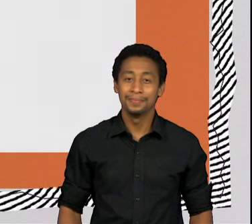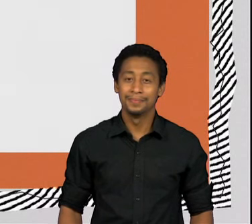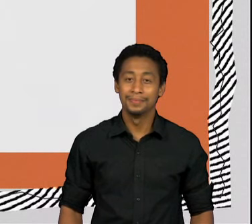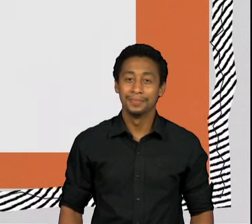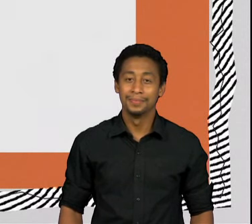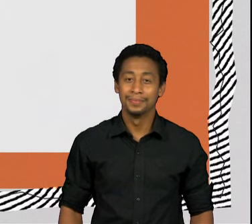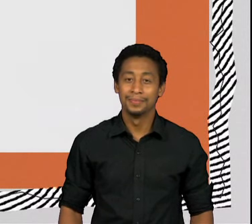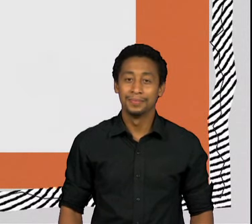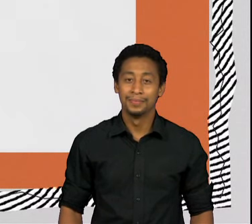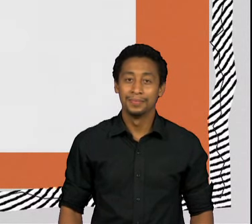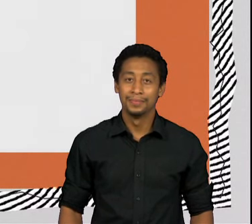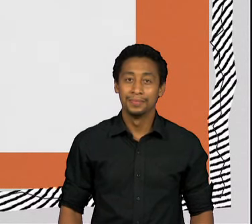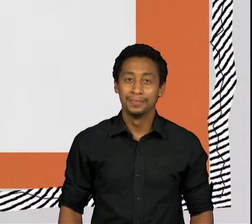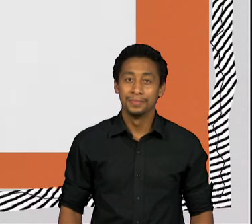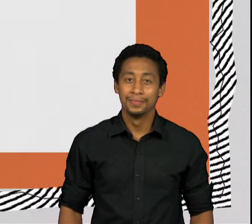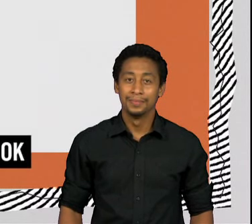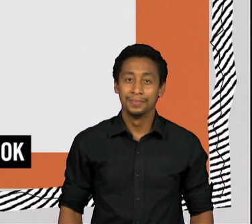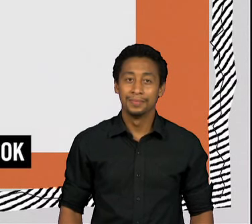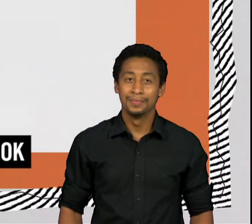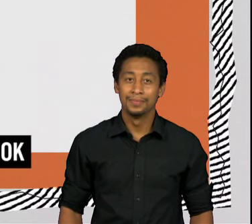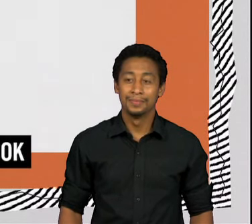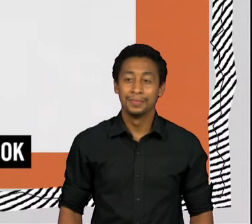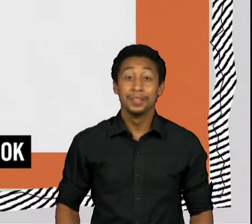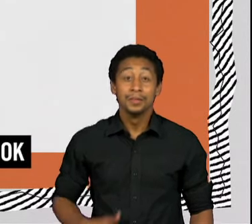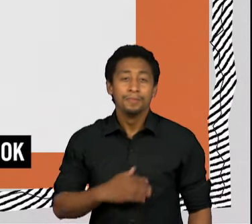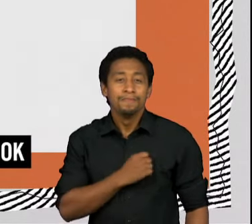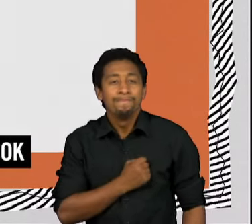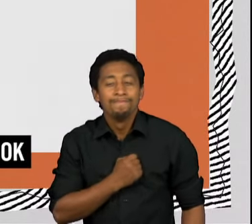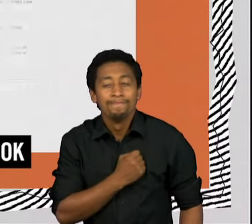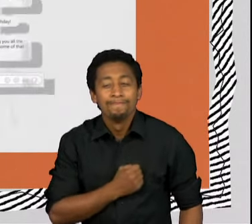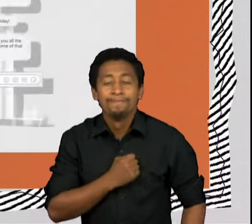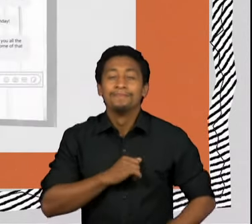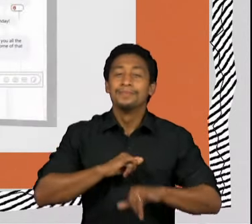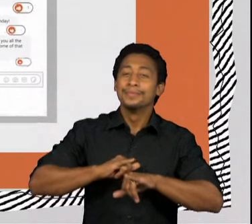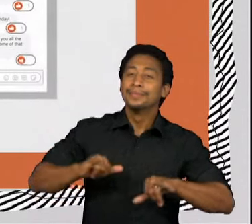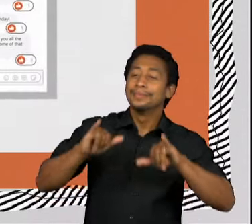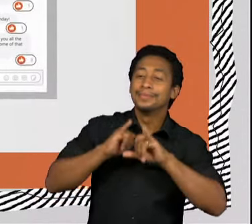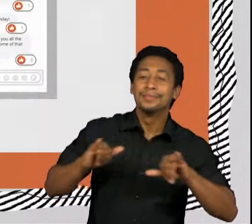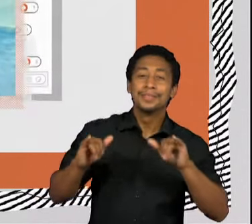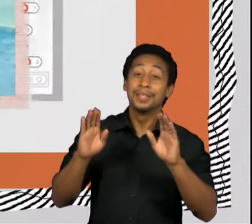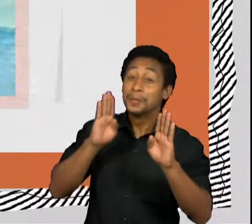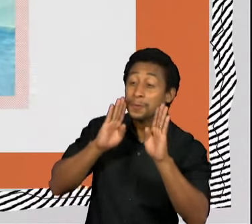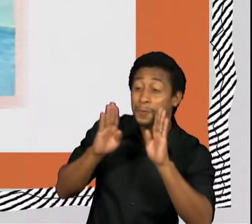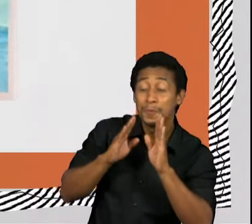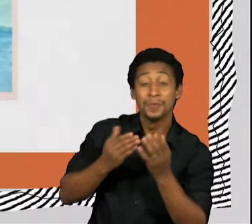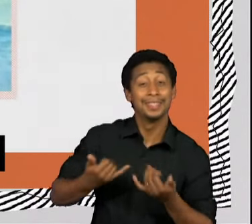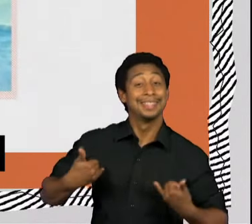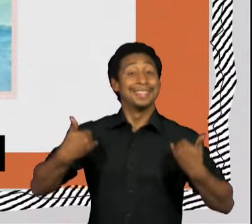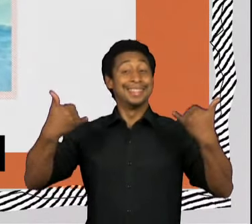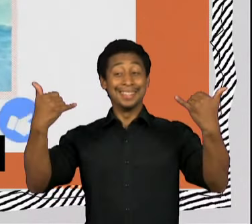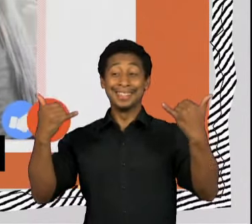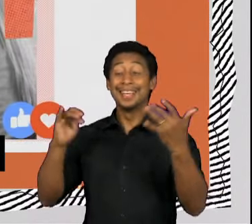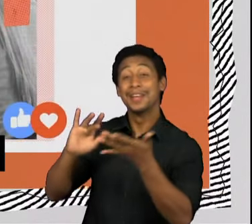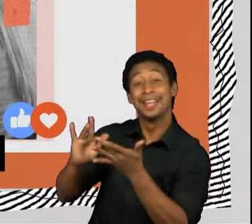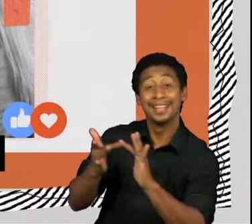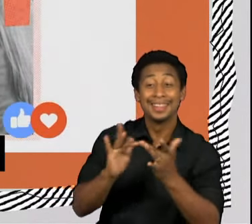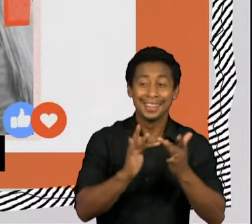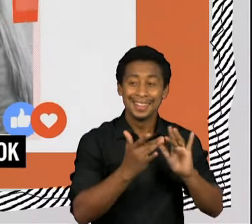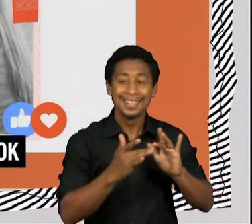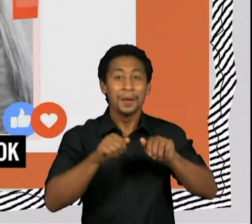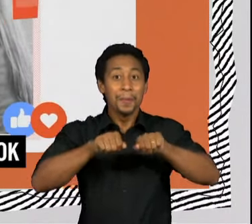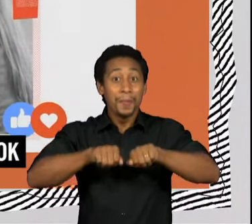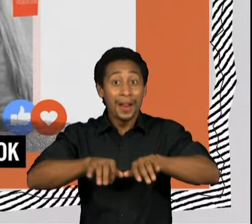o tema tag líquida Facebook Cortez and Share In our lives